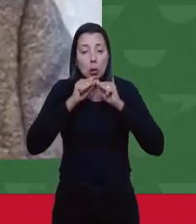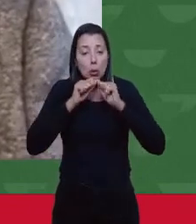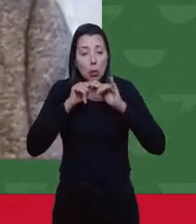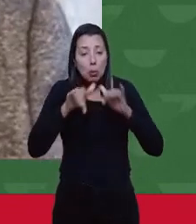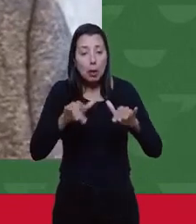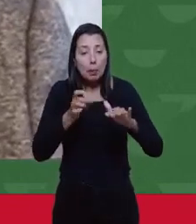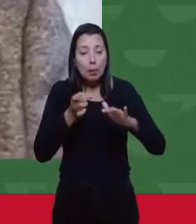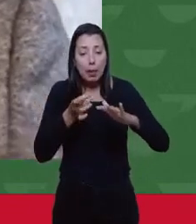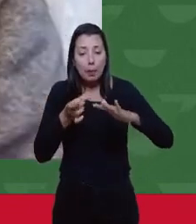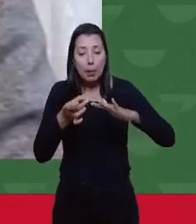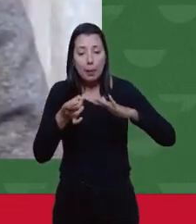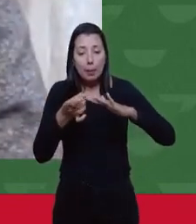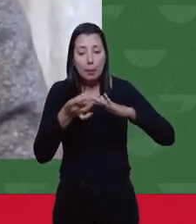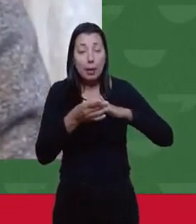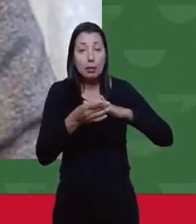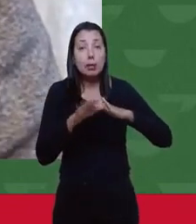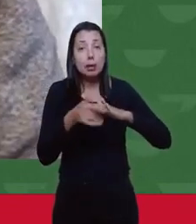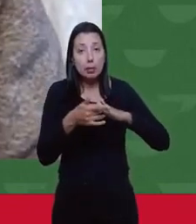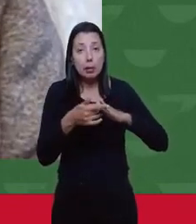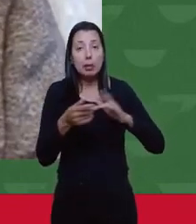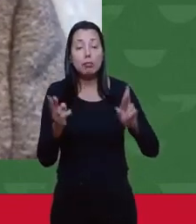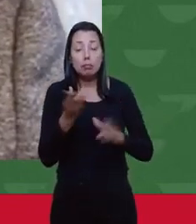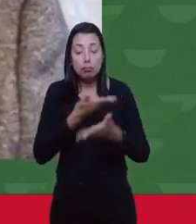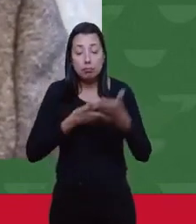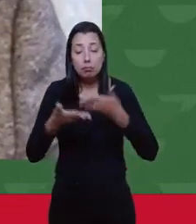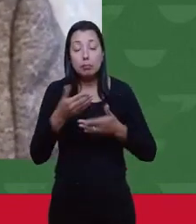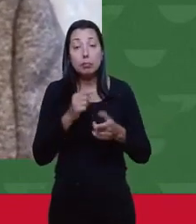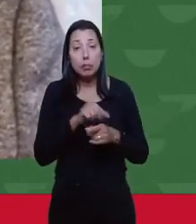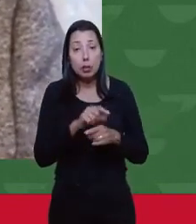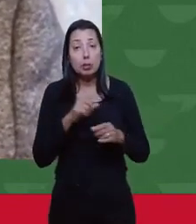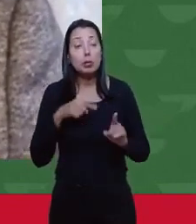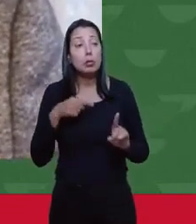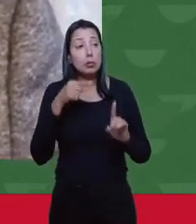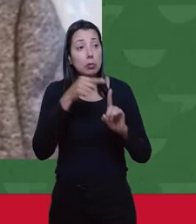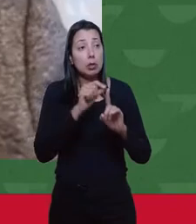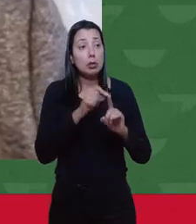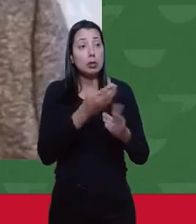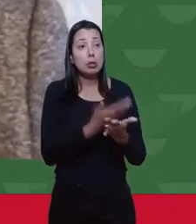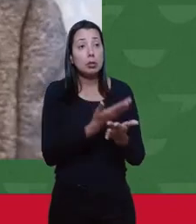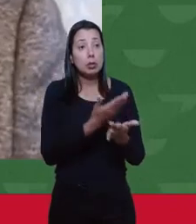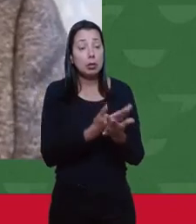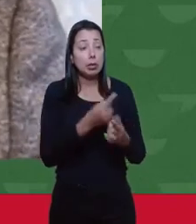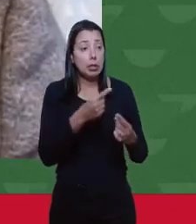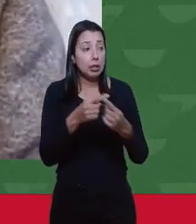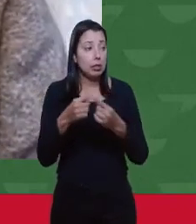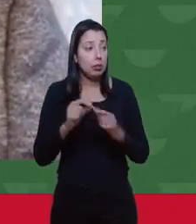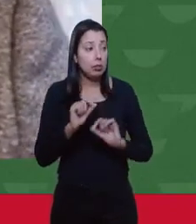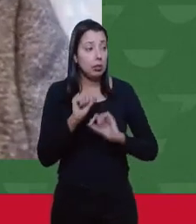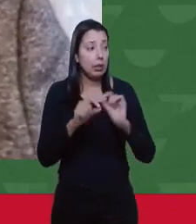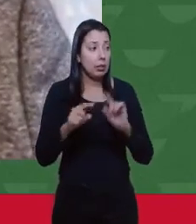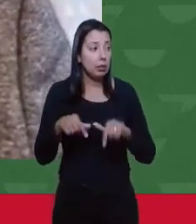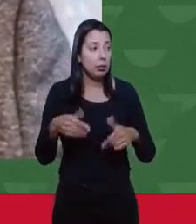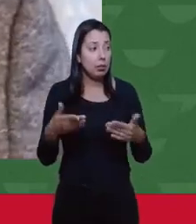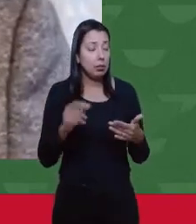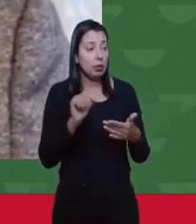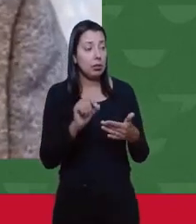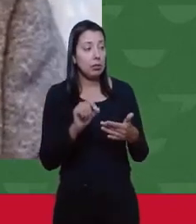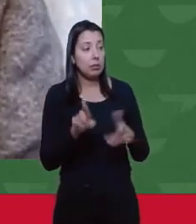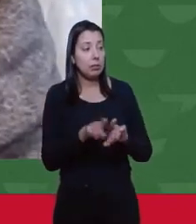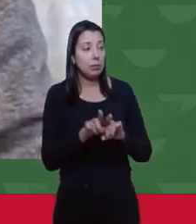de fake news, de notícias falsas ou teorias conspiratórias. Esse é o objeto de estudo que eu tenho feito. E em termos